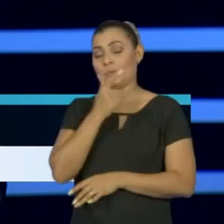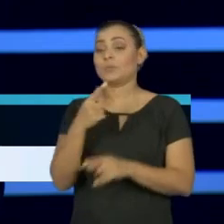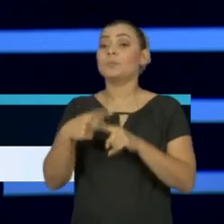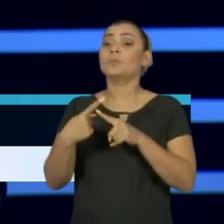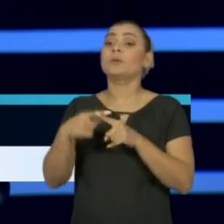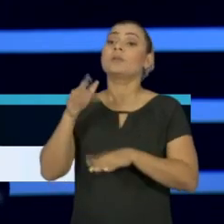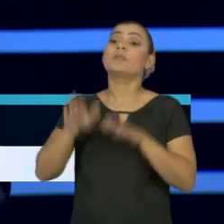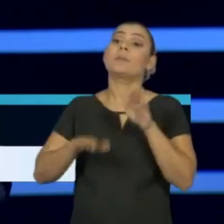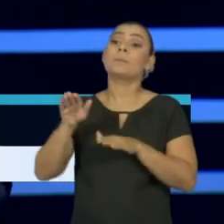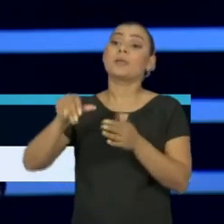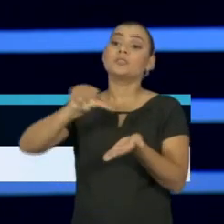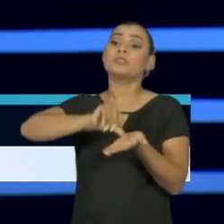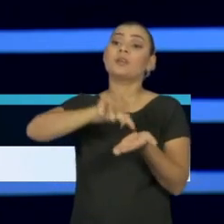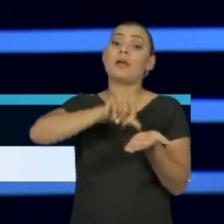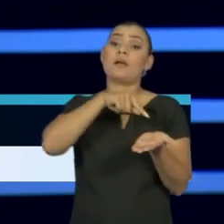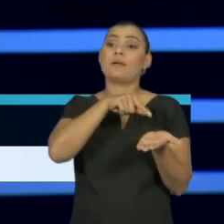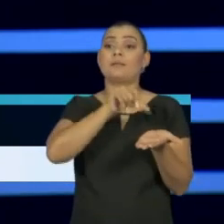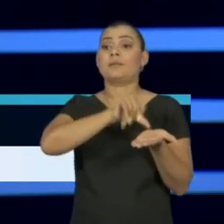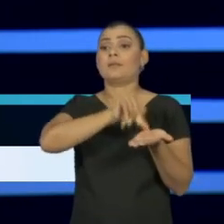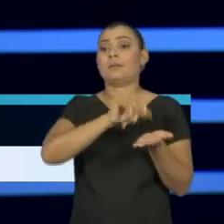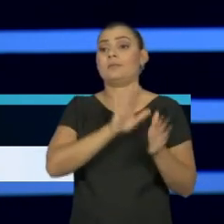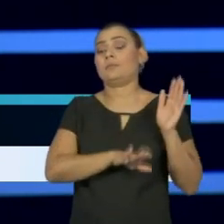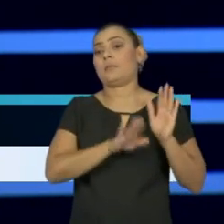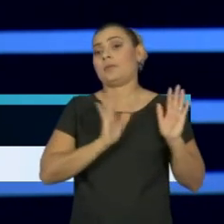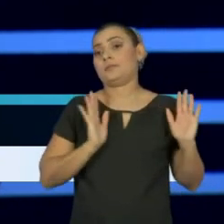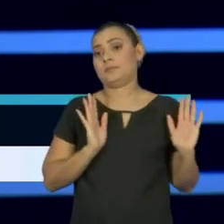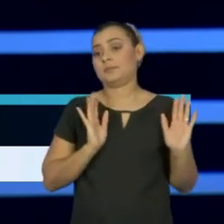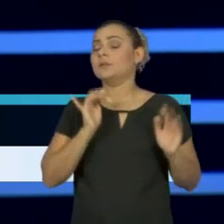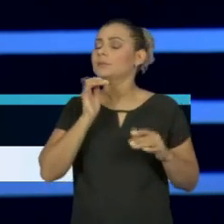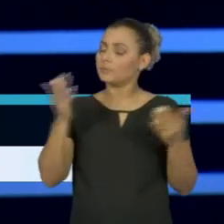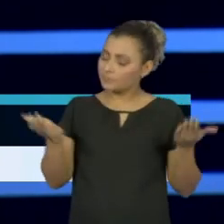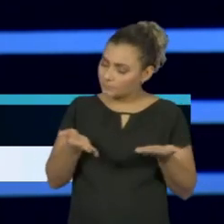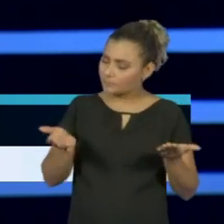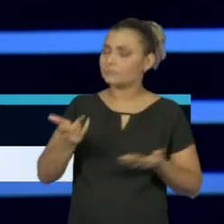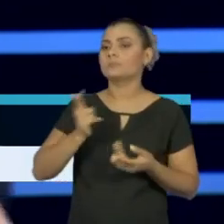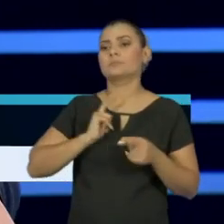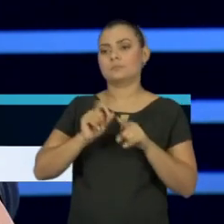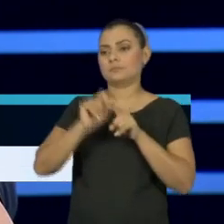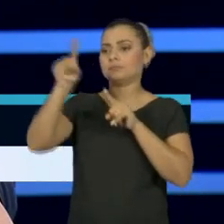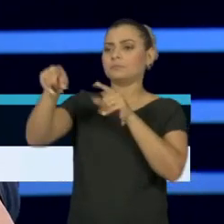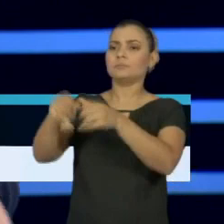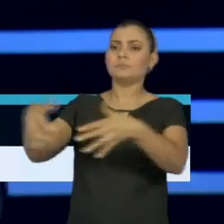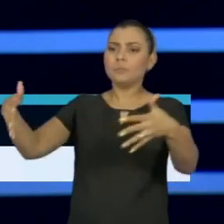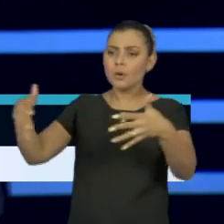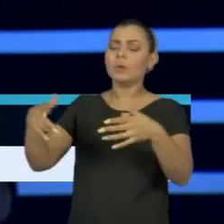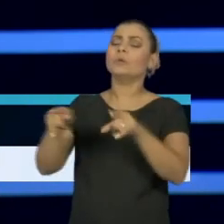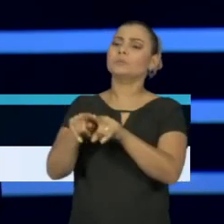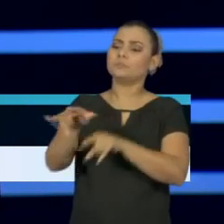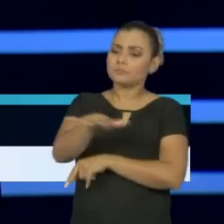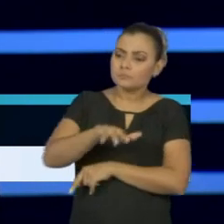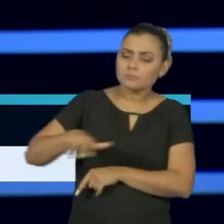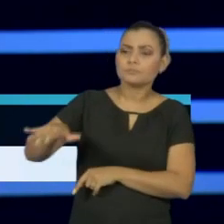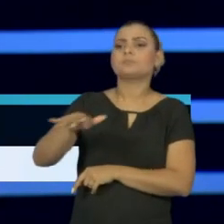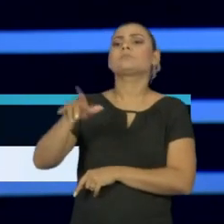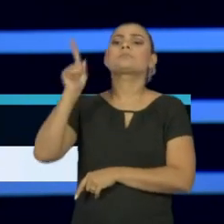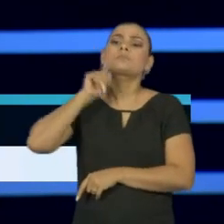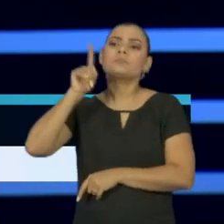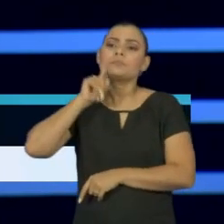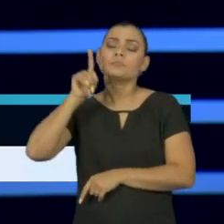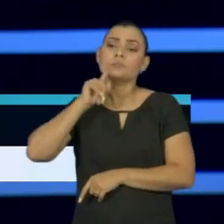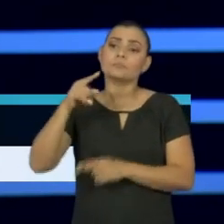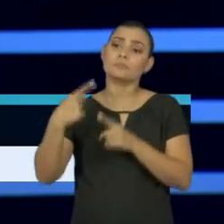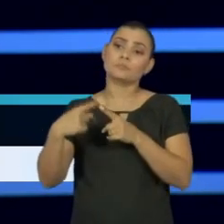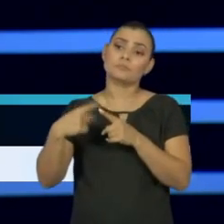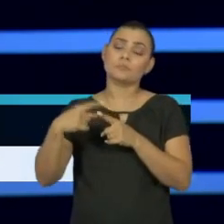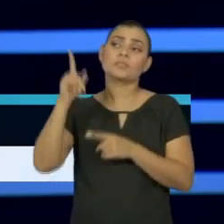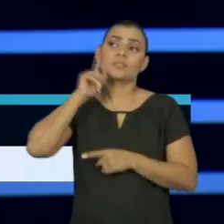resposta do próprio Irã. É claro que agora, mísseis lançados contra alvos americanos em qualquer lugar do Oriente Médio, onde os Estados Unidos